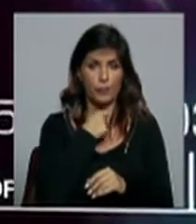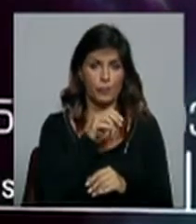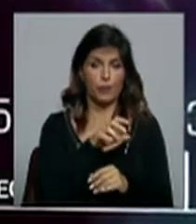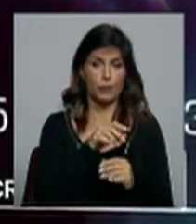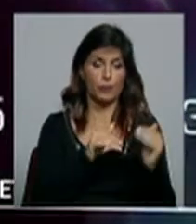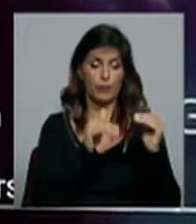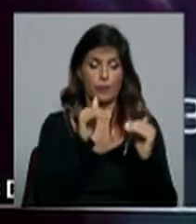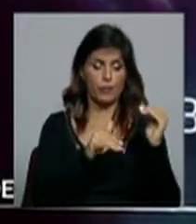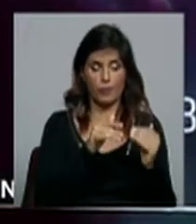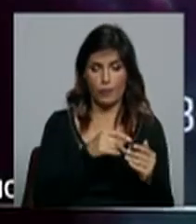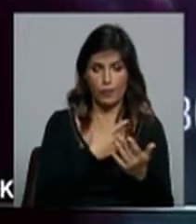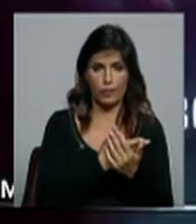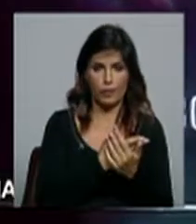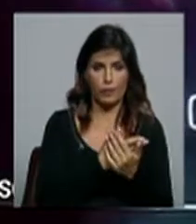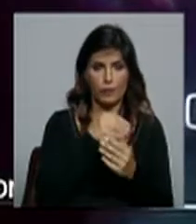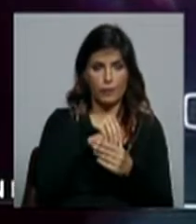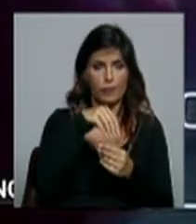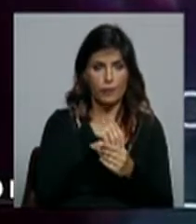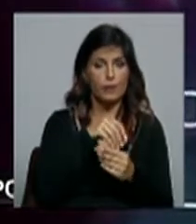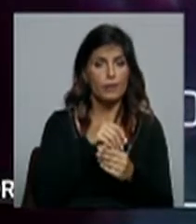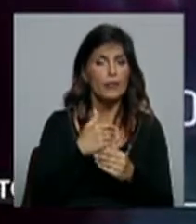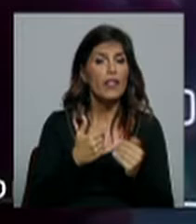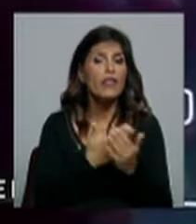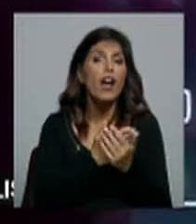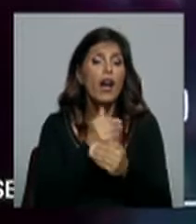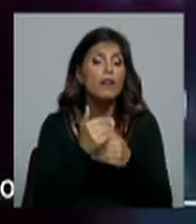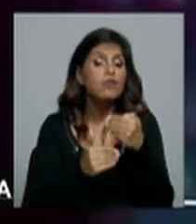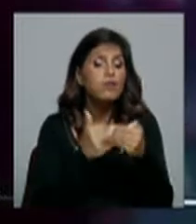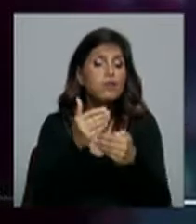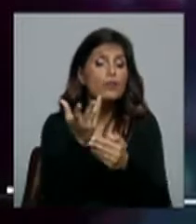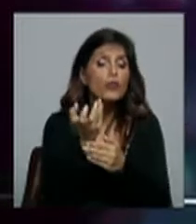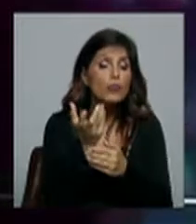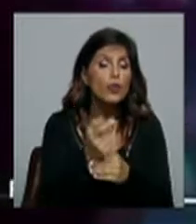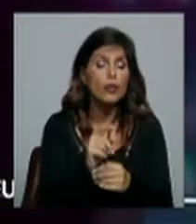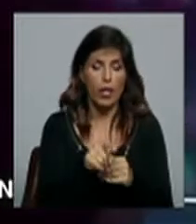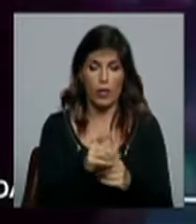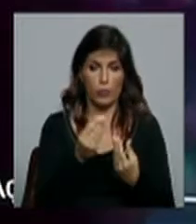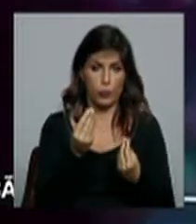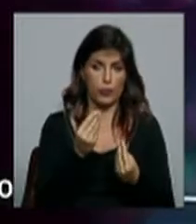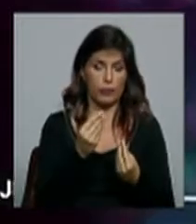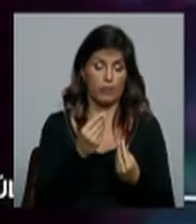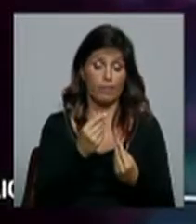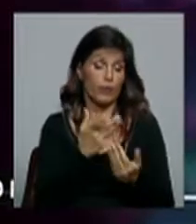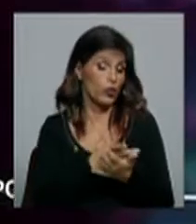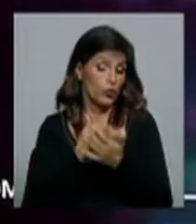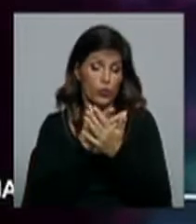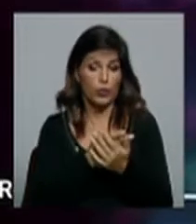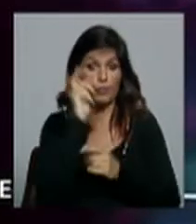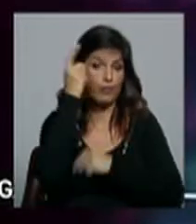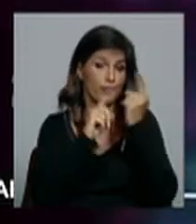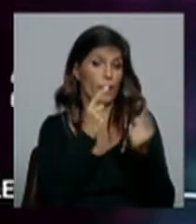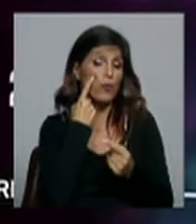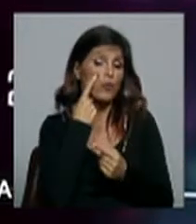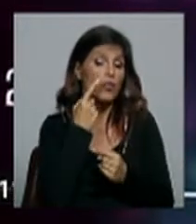aquela zona do interior do Sol e permitir os ciclos magnéticos. Portanto, como eu disse, é muito polémico este estudo. Vamos ver o que é que a